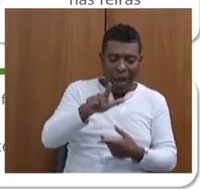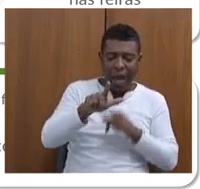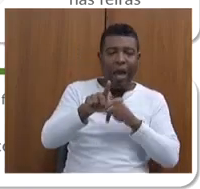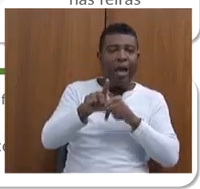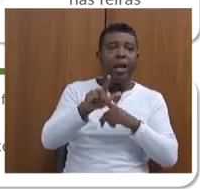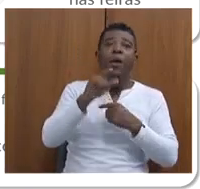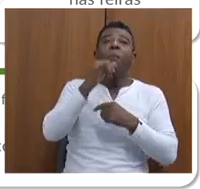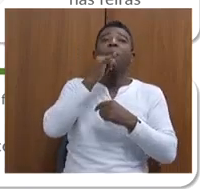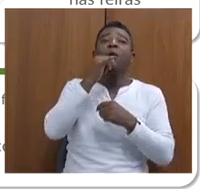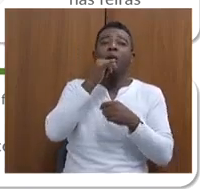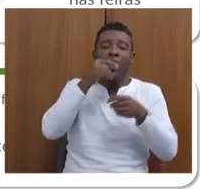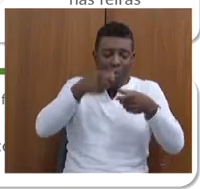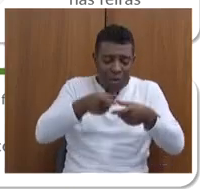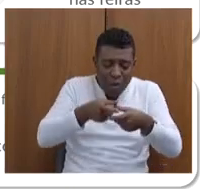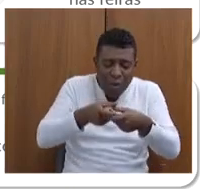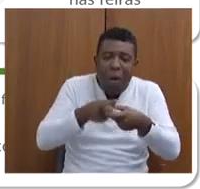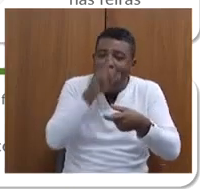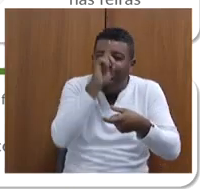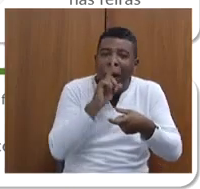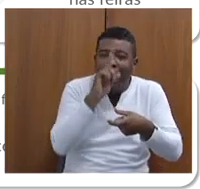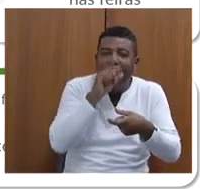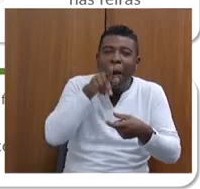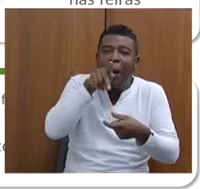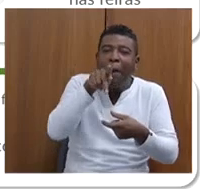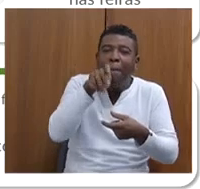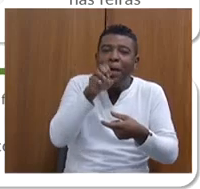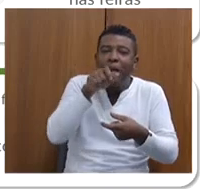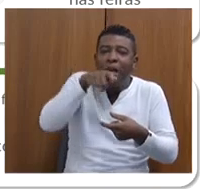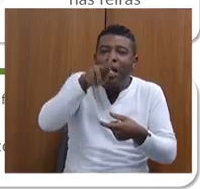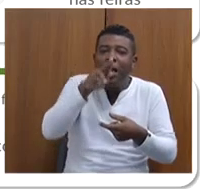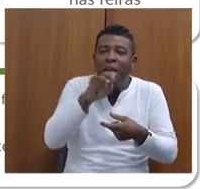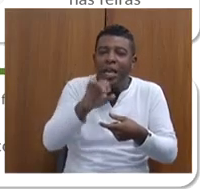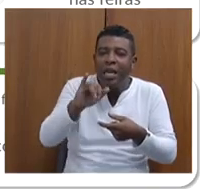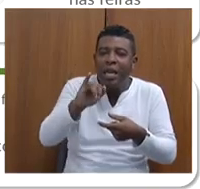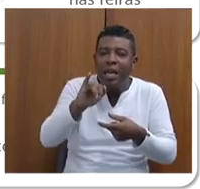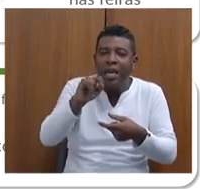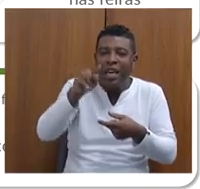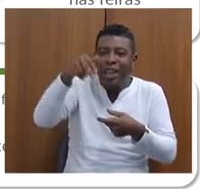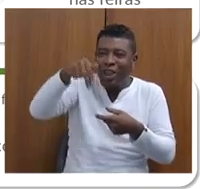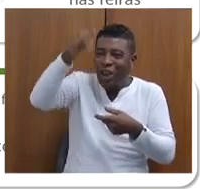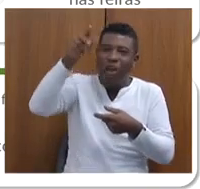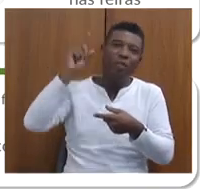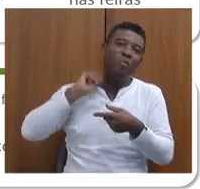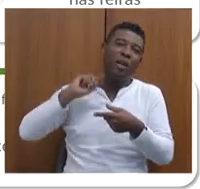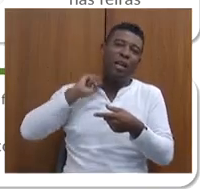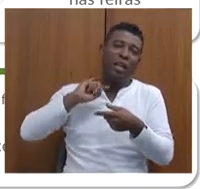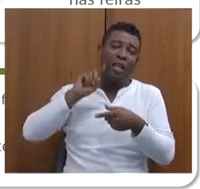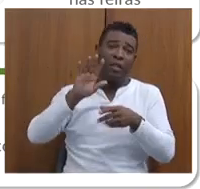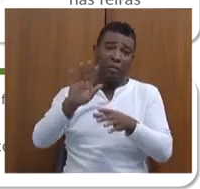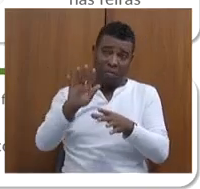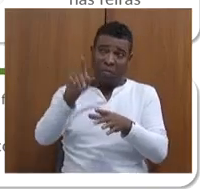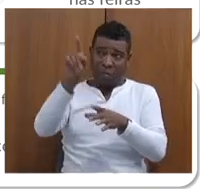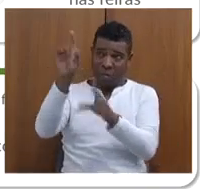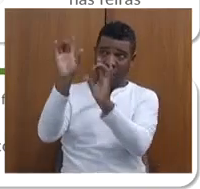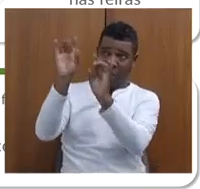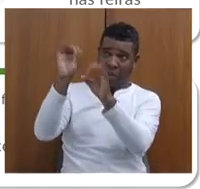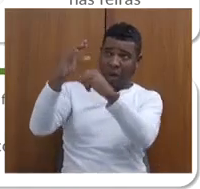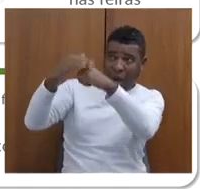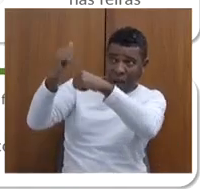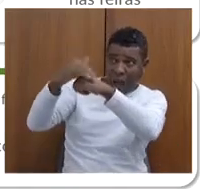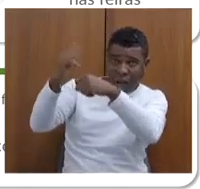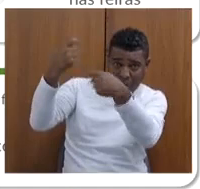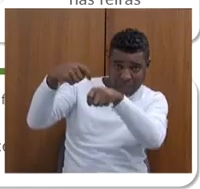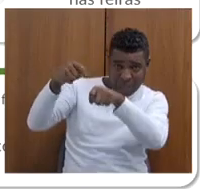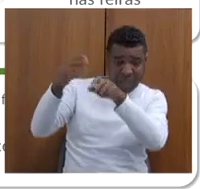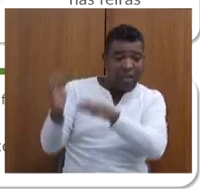do norte de Minas que merece uma atenção especial um carinho especial com uma PL por exemplo de lingerie